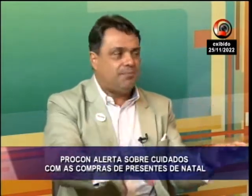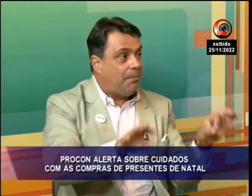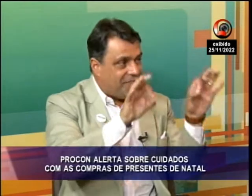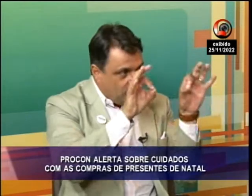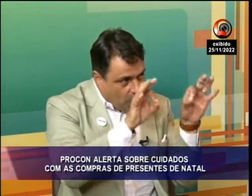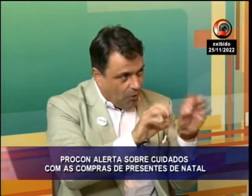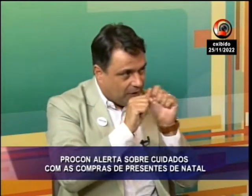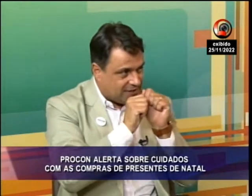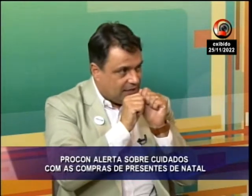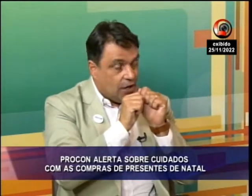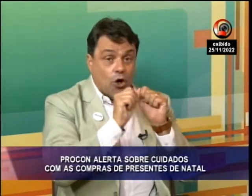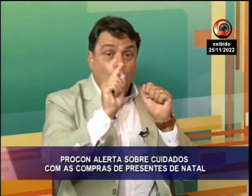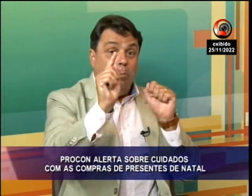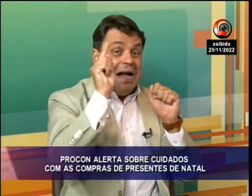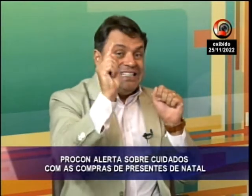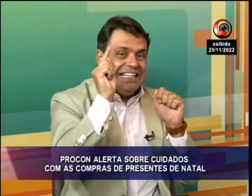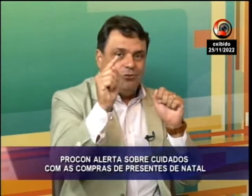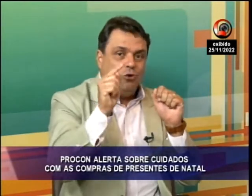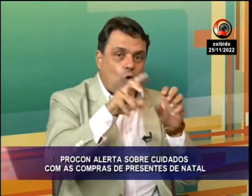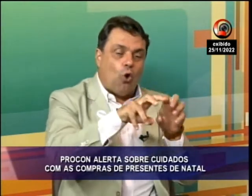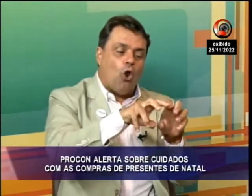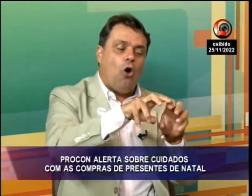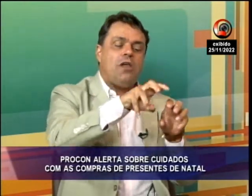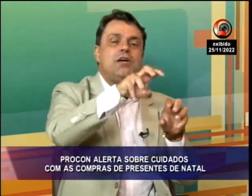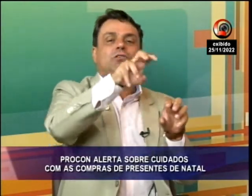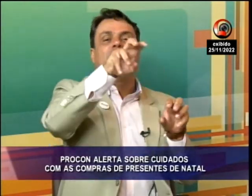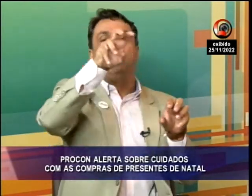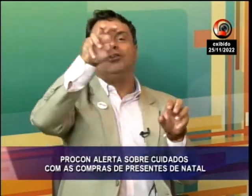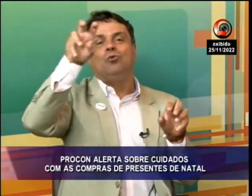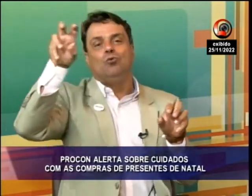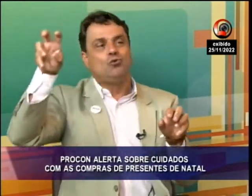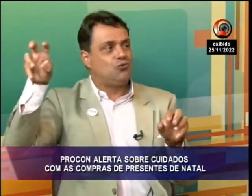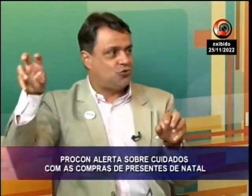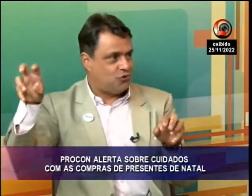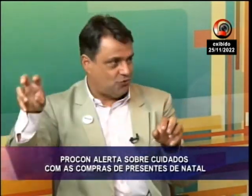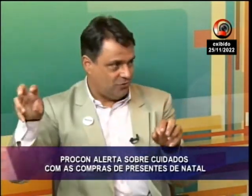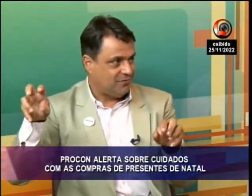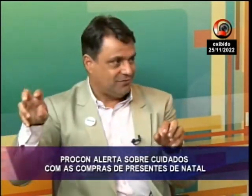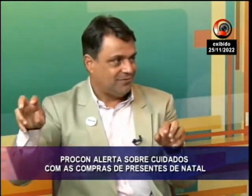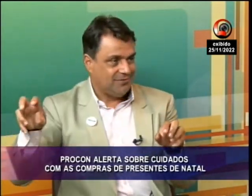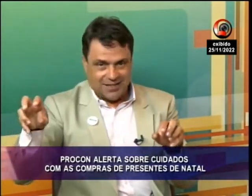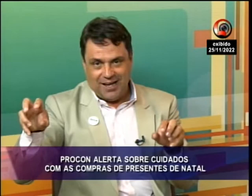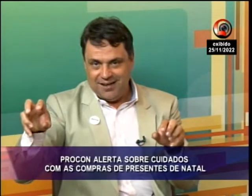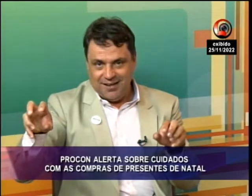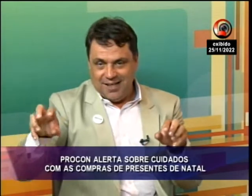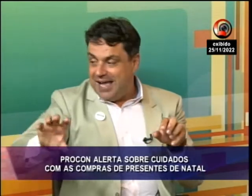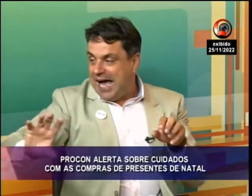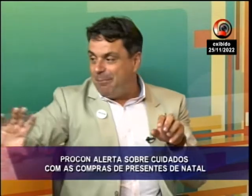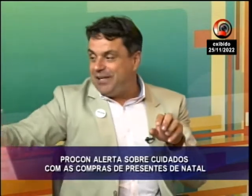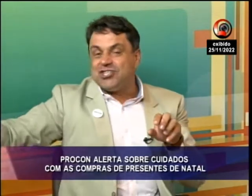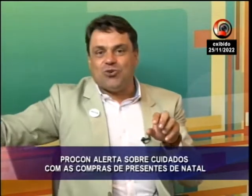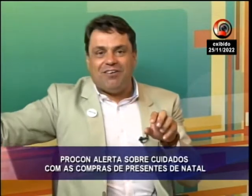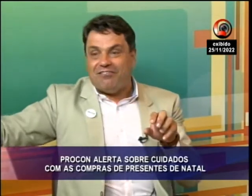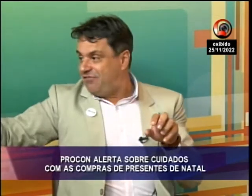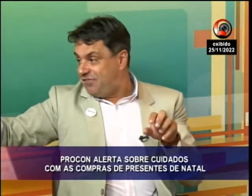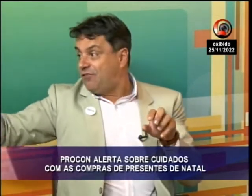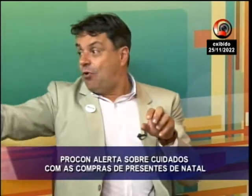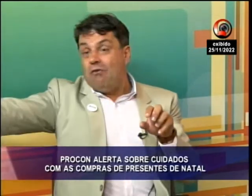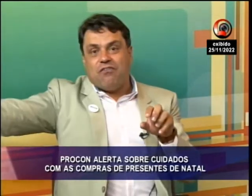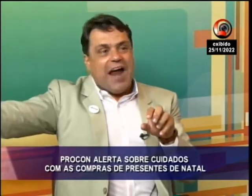no Facebook para vender alguma coisa. O bandido clona o teu anúncio, tá? A